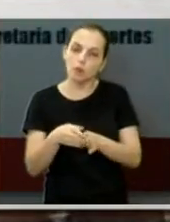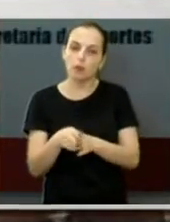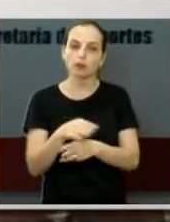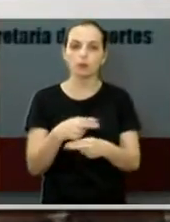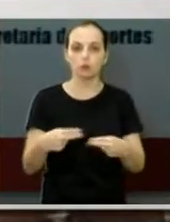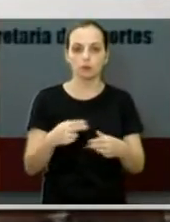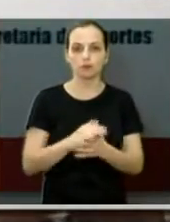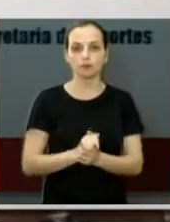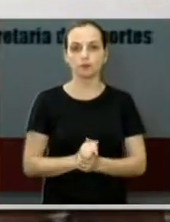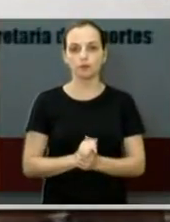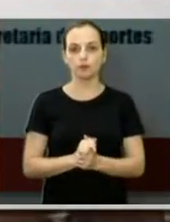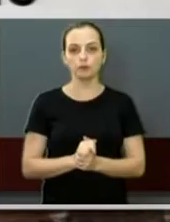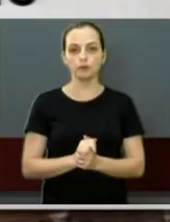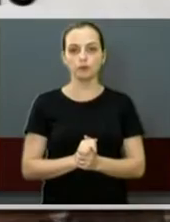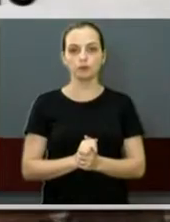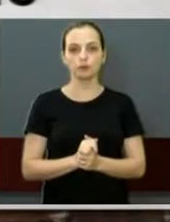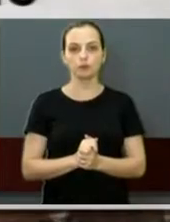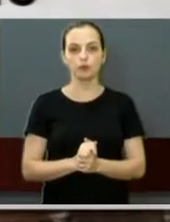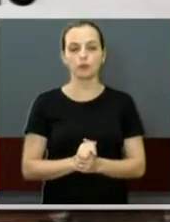favor.